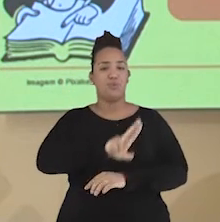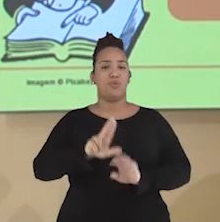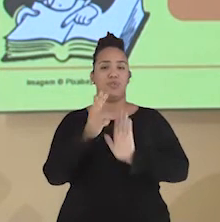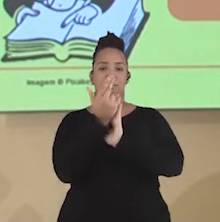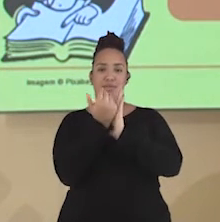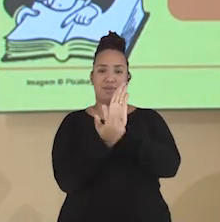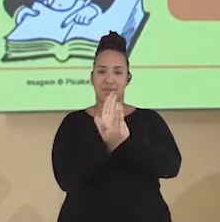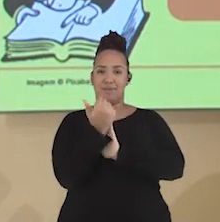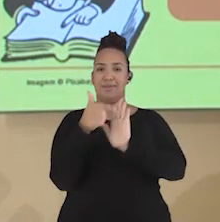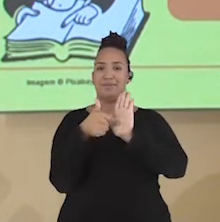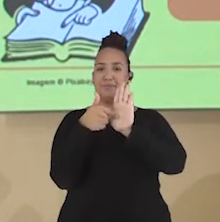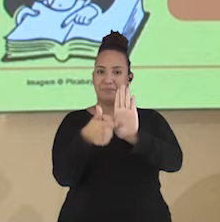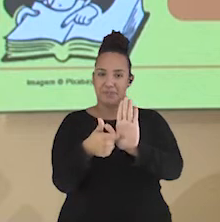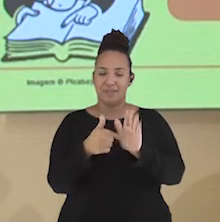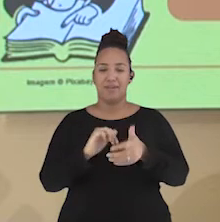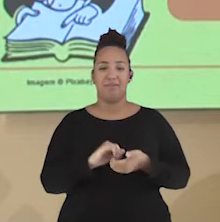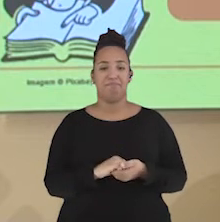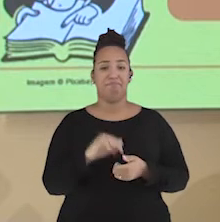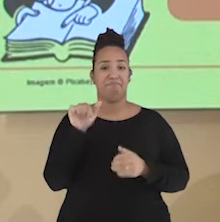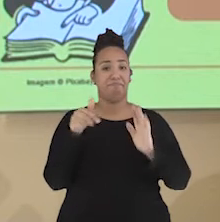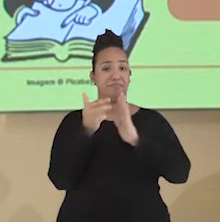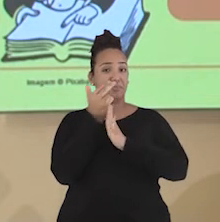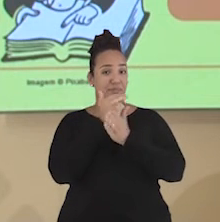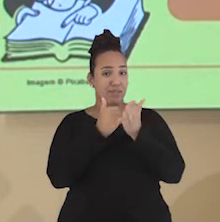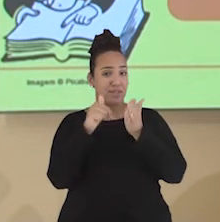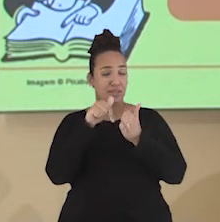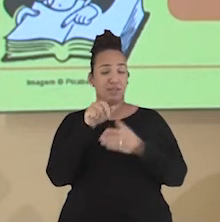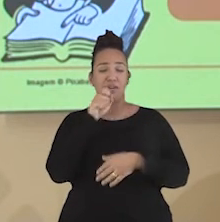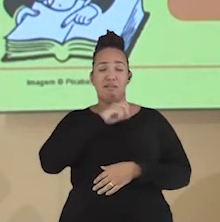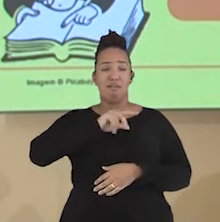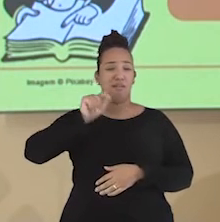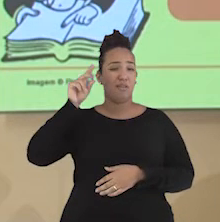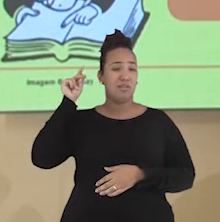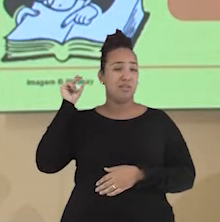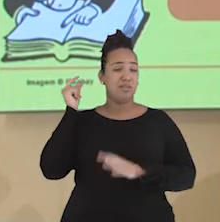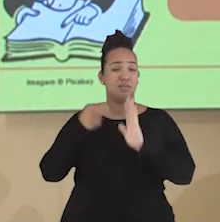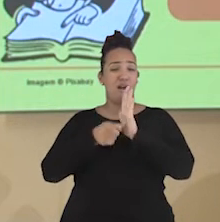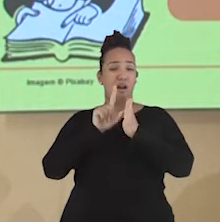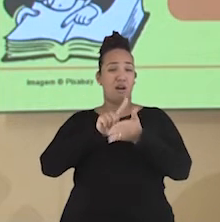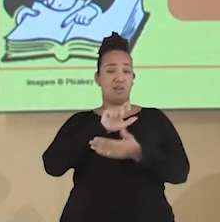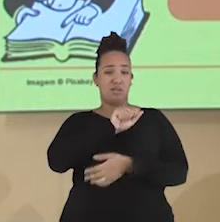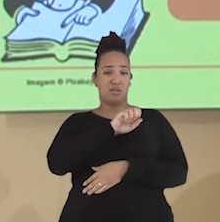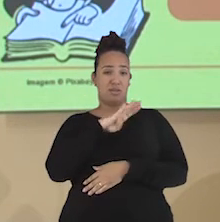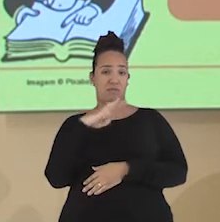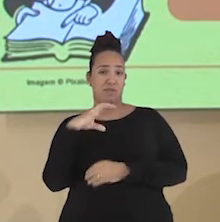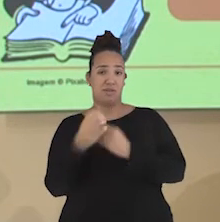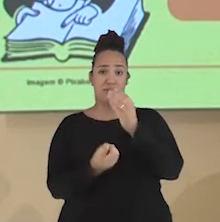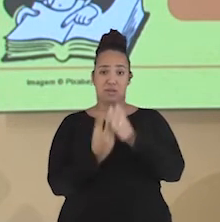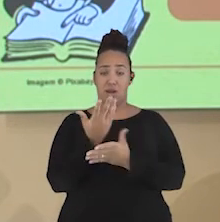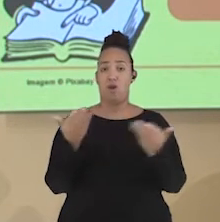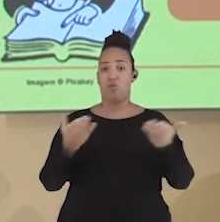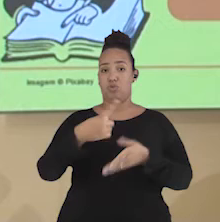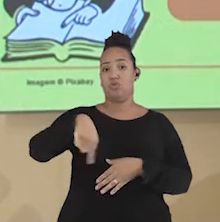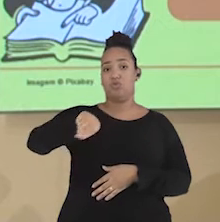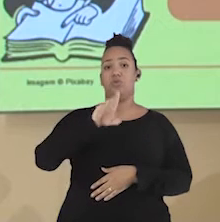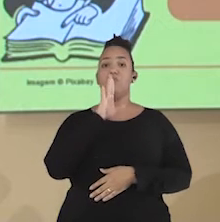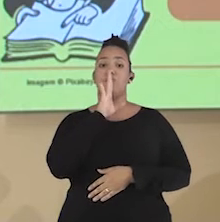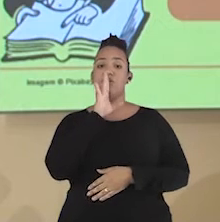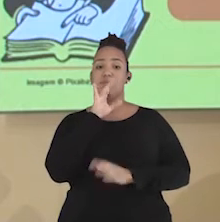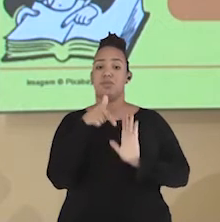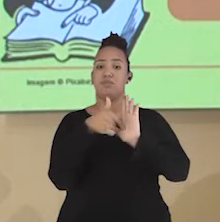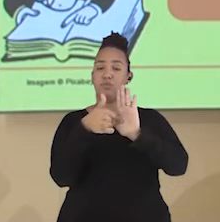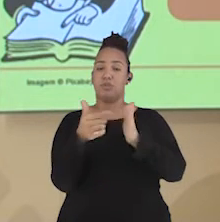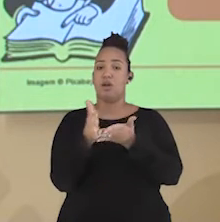primeiros pictogramas são bem antigos, vieram antes mesmo dos primeiros alfabetos. Hoje nós iremos conhecer e comentar